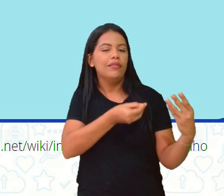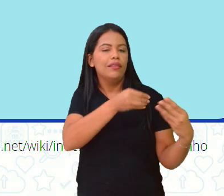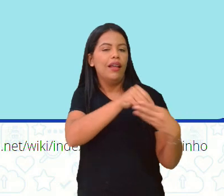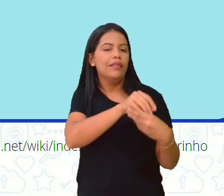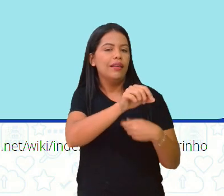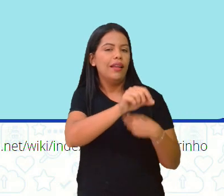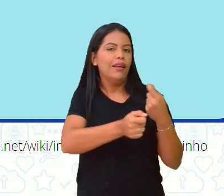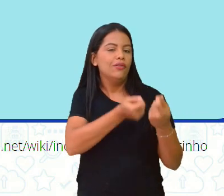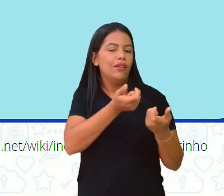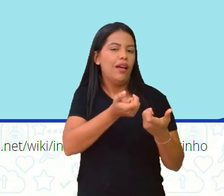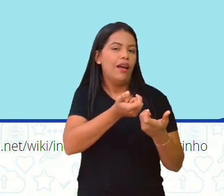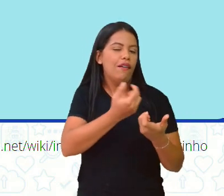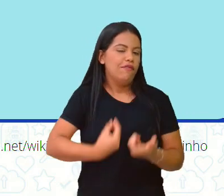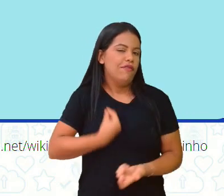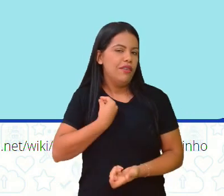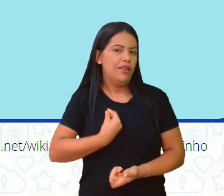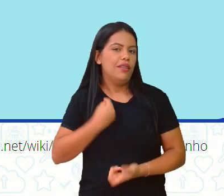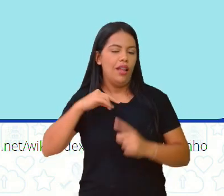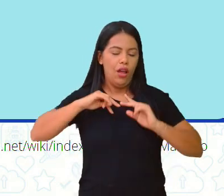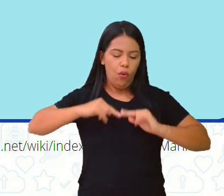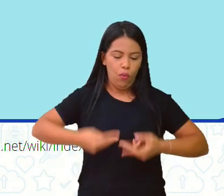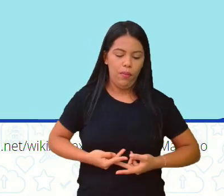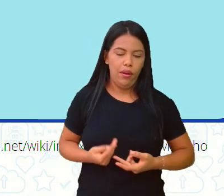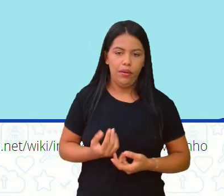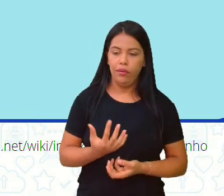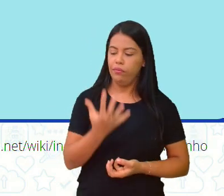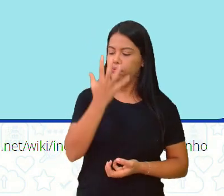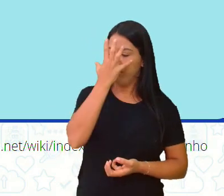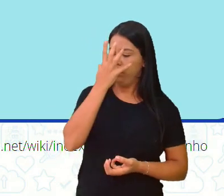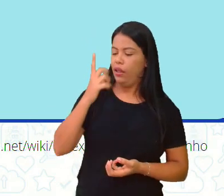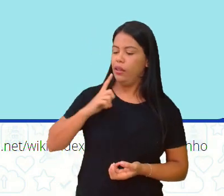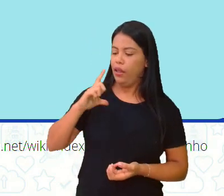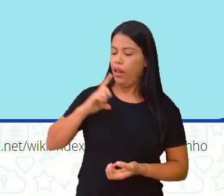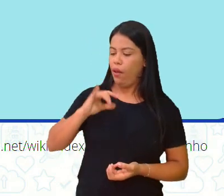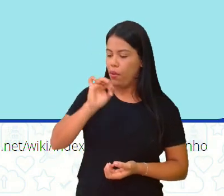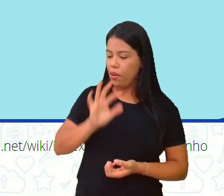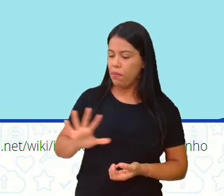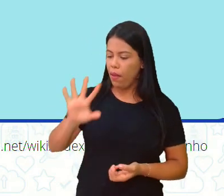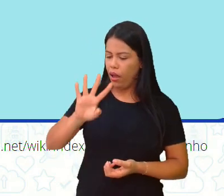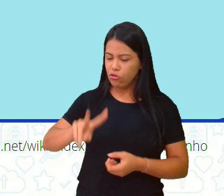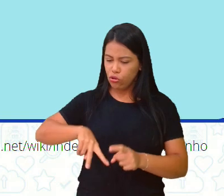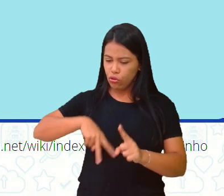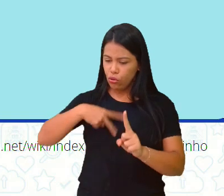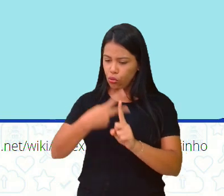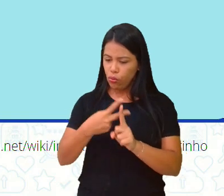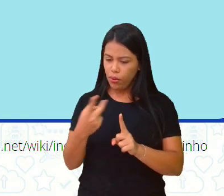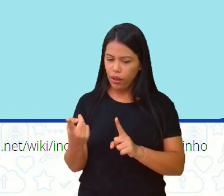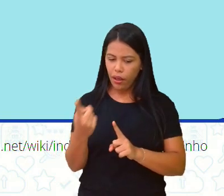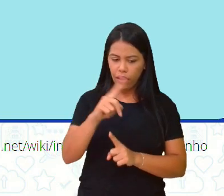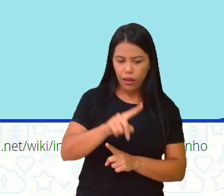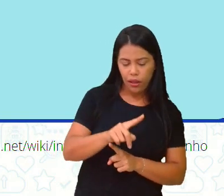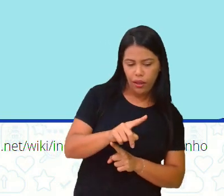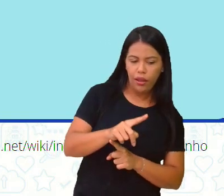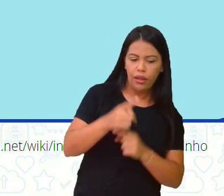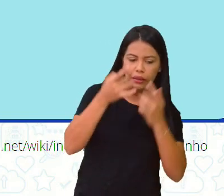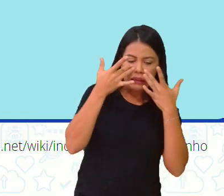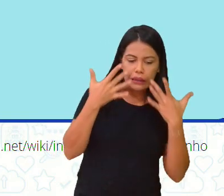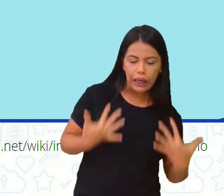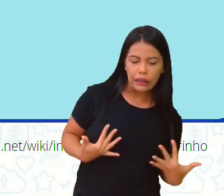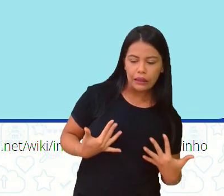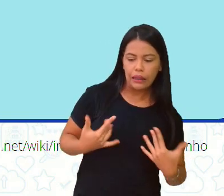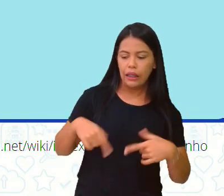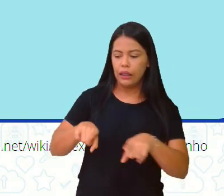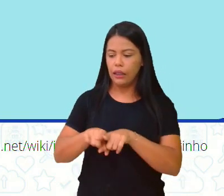essência do ser humano. Sua imagem duplicada entre tragédia e comédia. Lembram que a gente falou sobre teatro